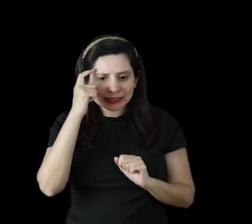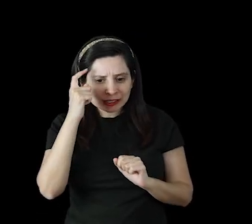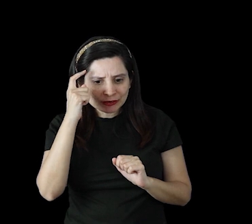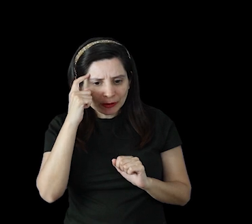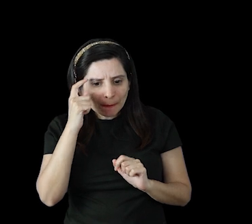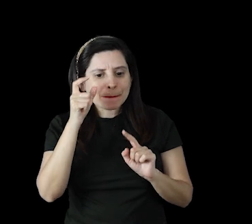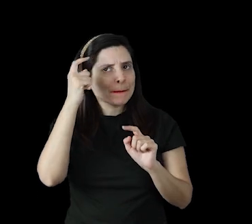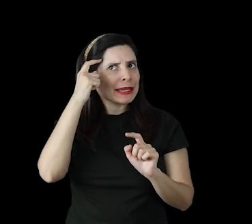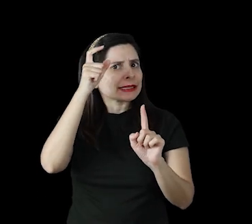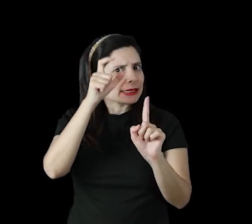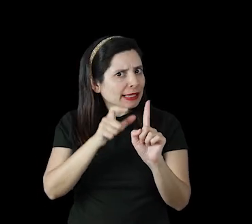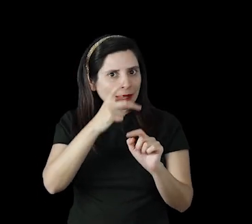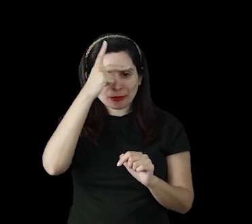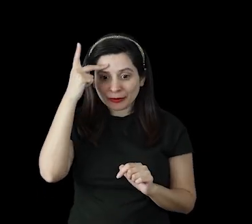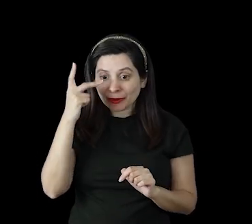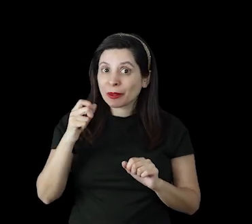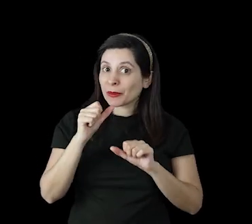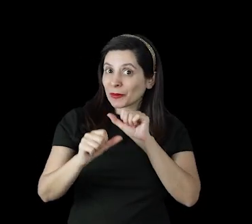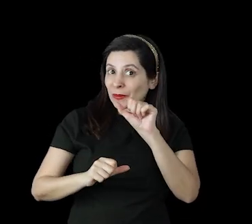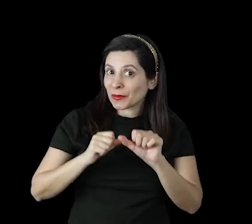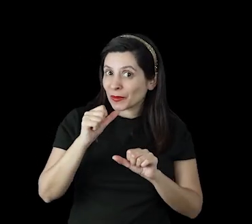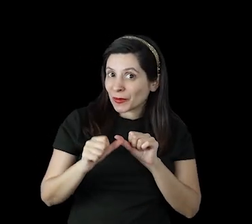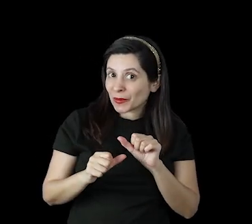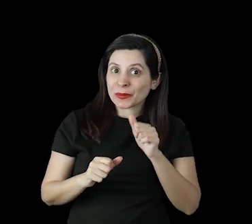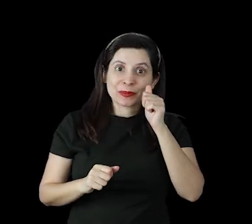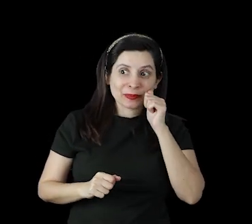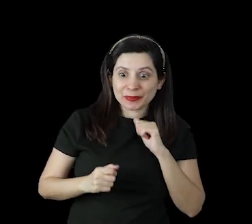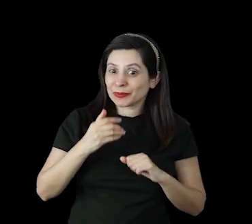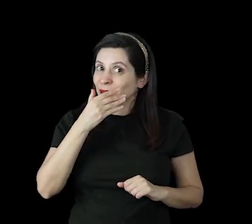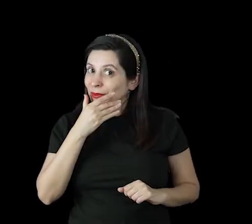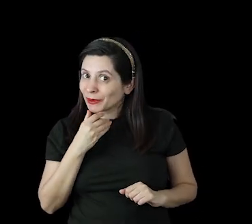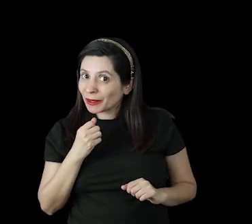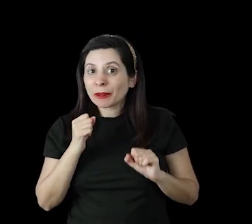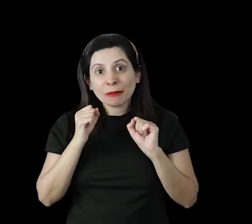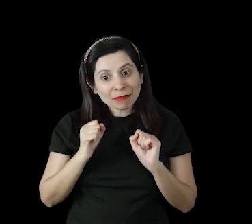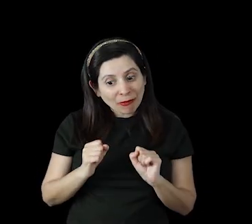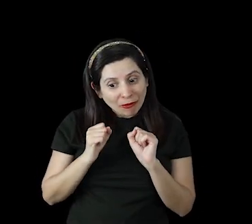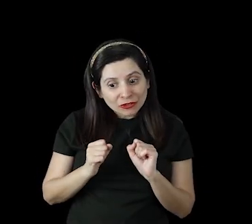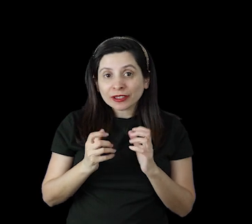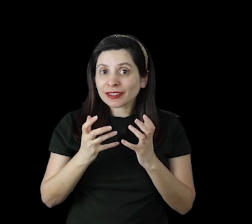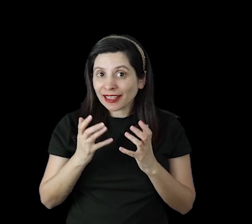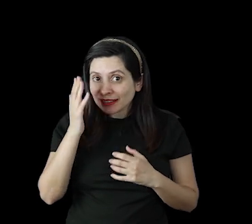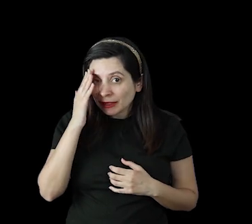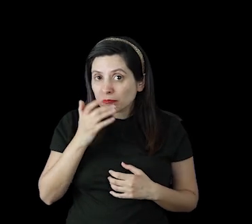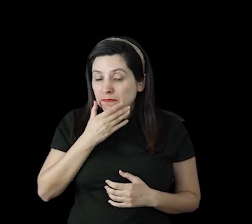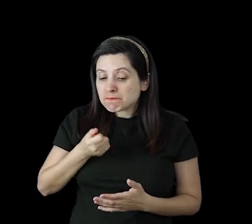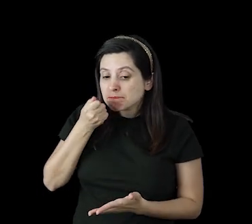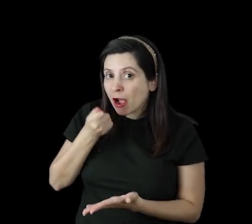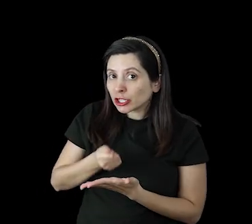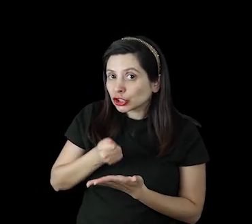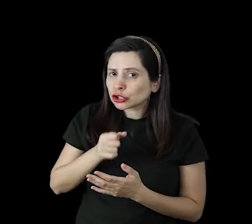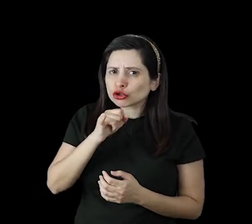essa pessoa, mudar o gênero, como várias situações que eu falo, você quer saber se é machismo? Inverta